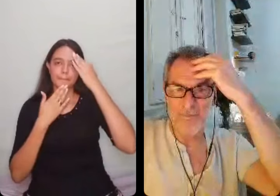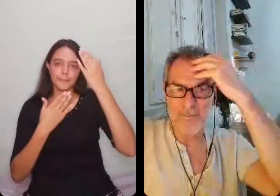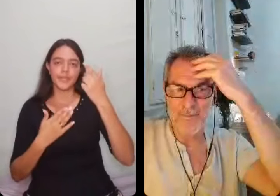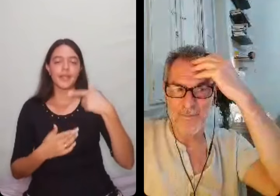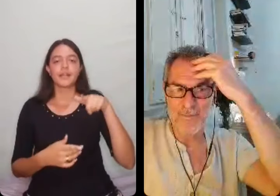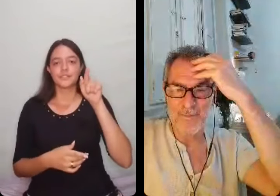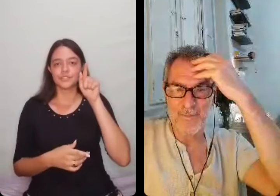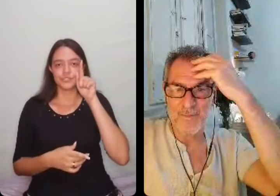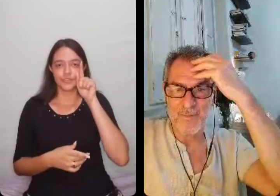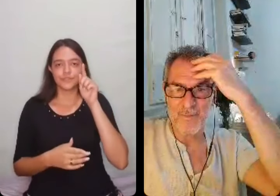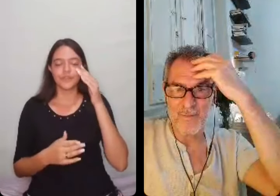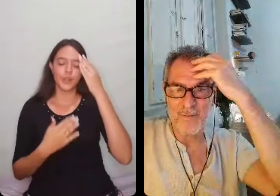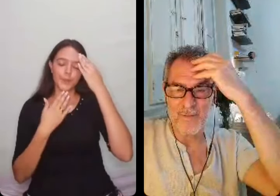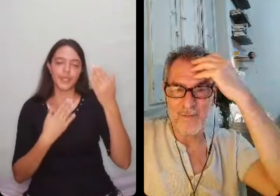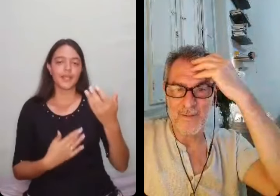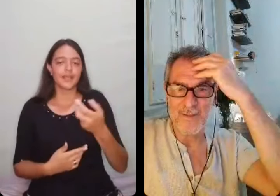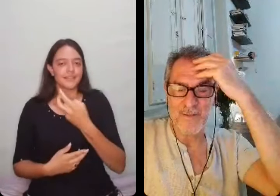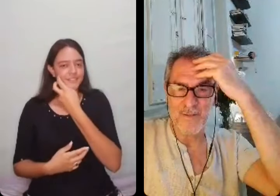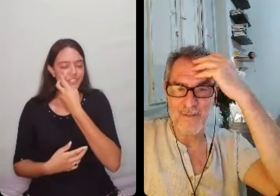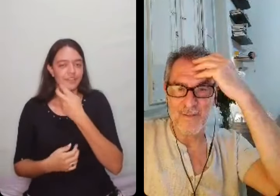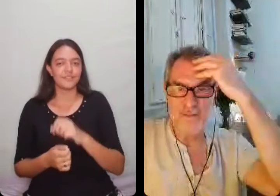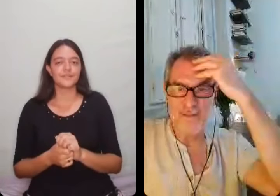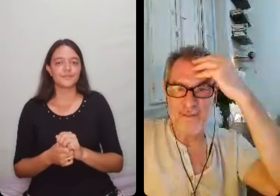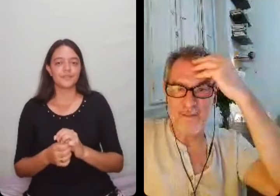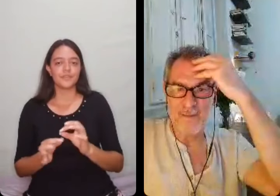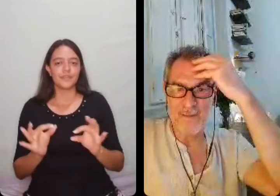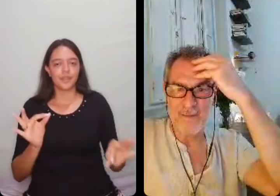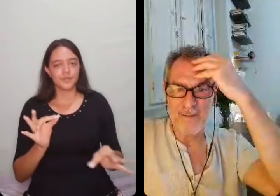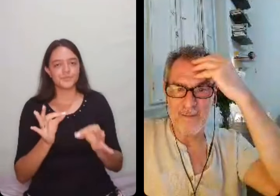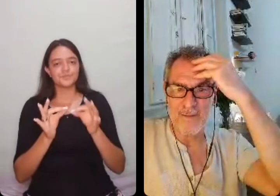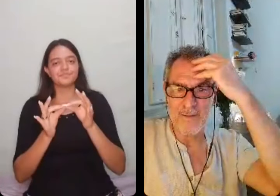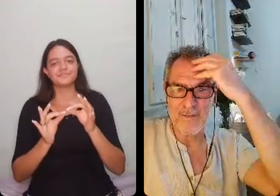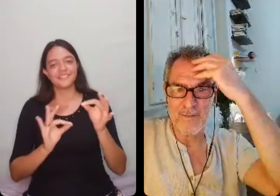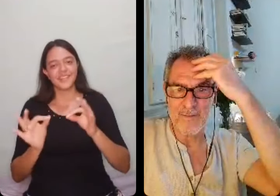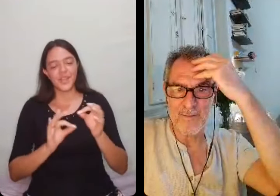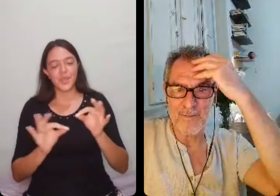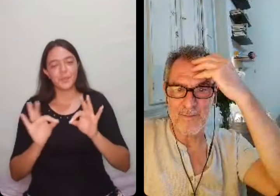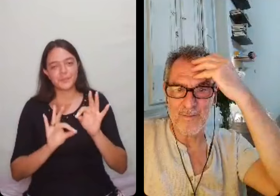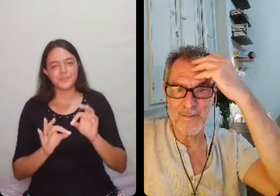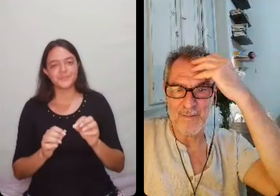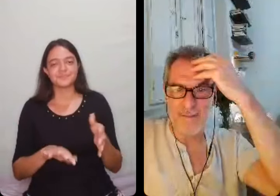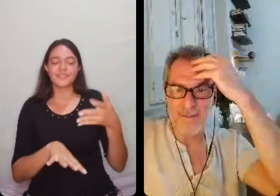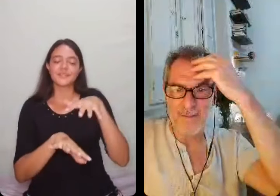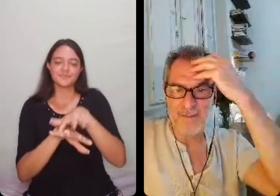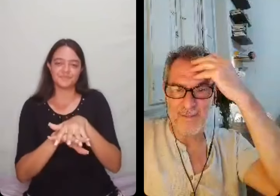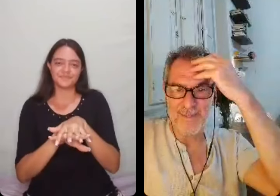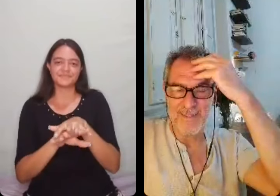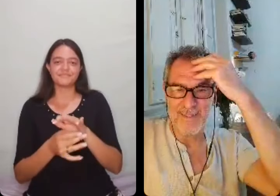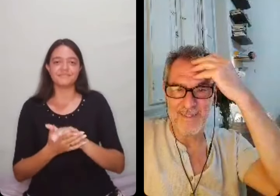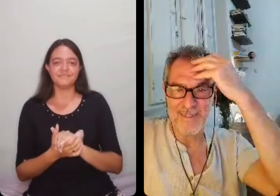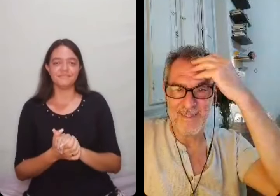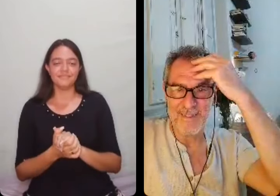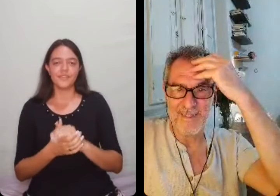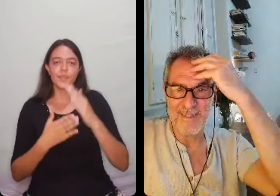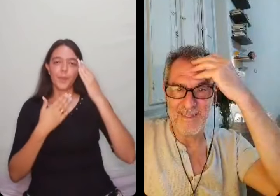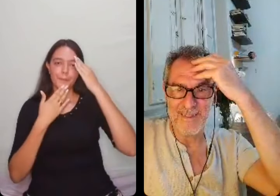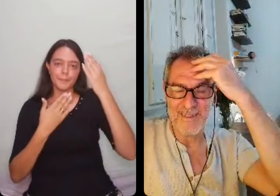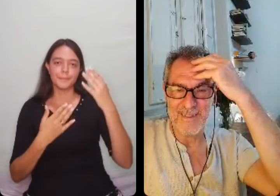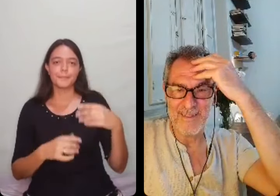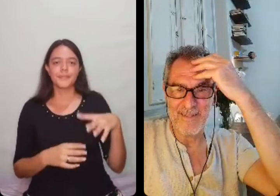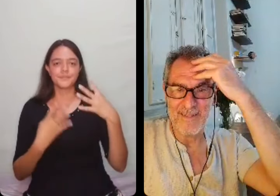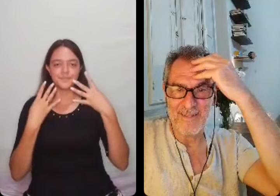tá acompanhando todo o projeto, né, com a interpretação de Libras, muito obrigada e agradecer a presença de vocês aqui, tem muitos queridos e